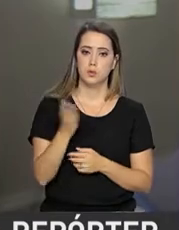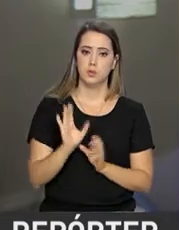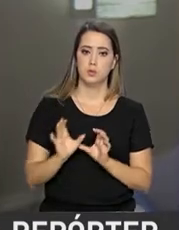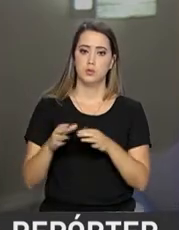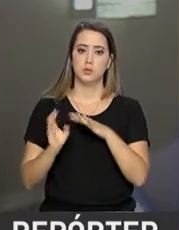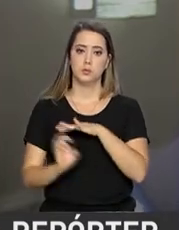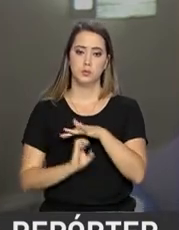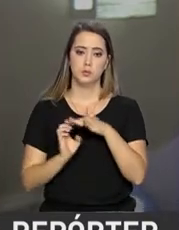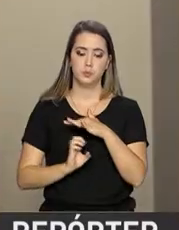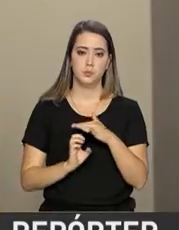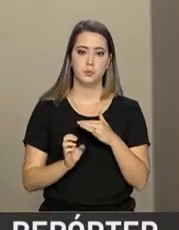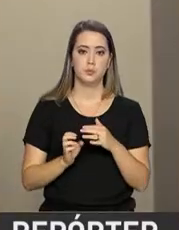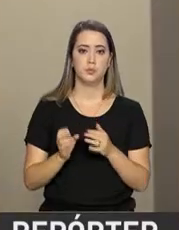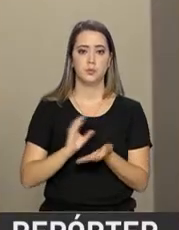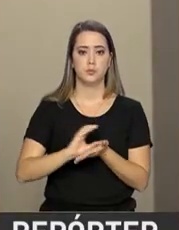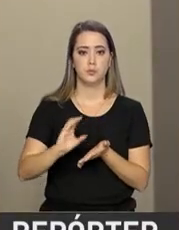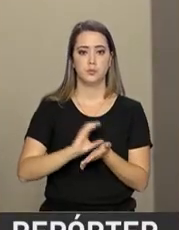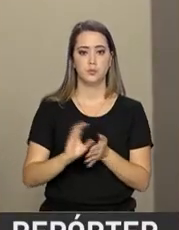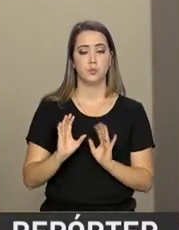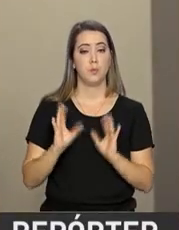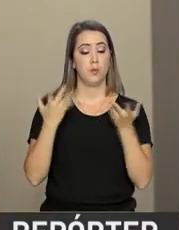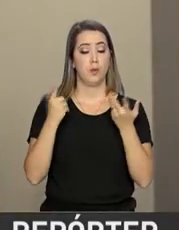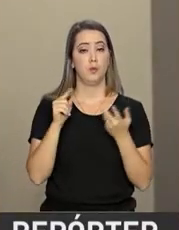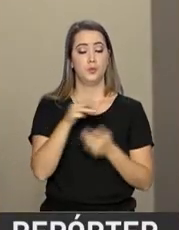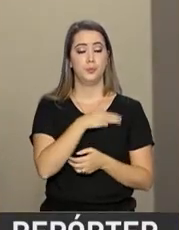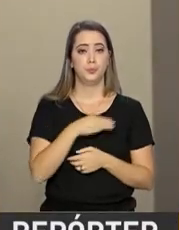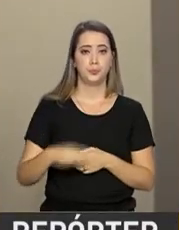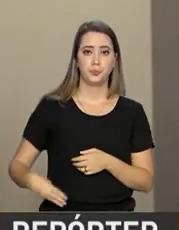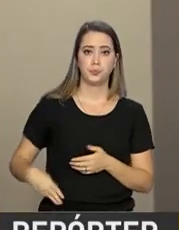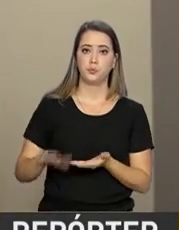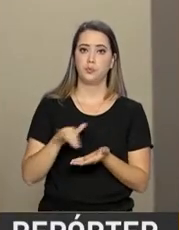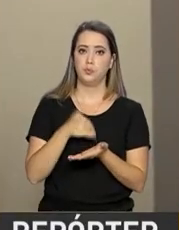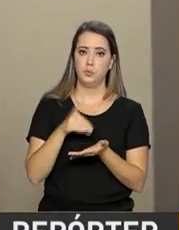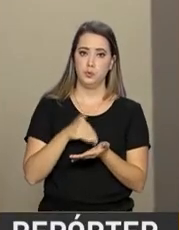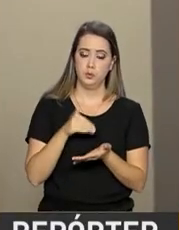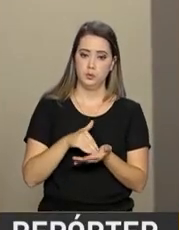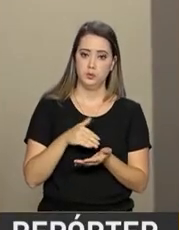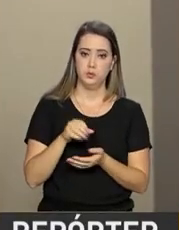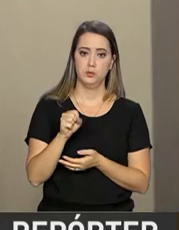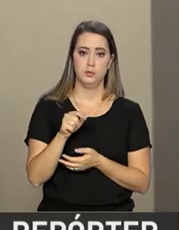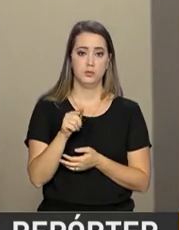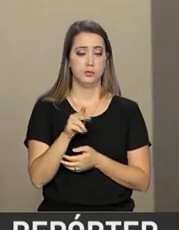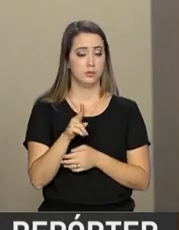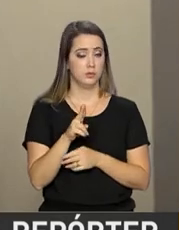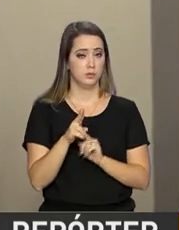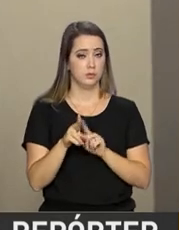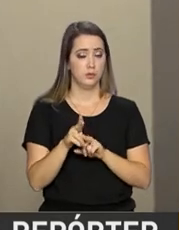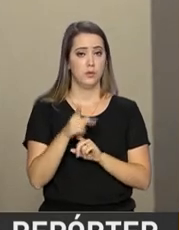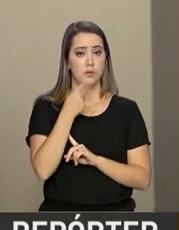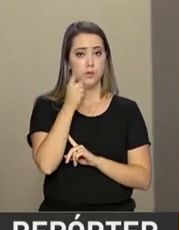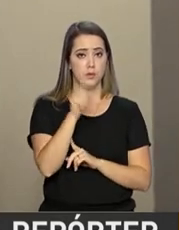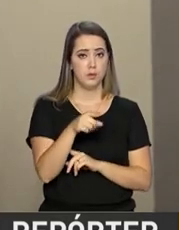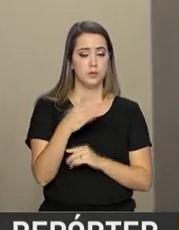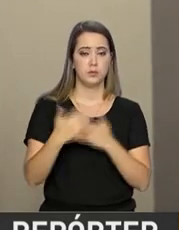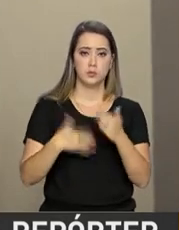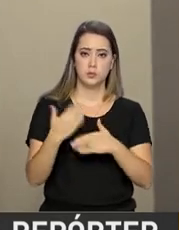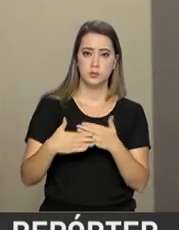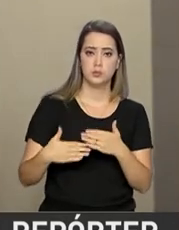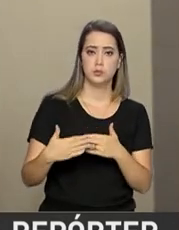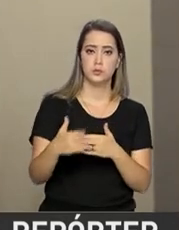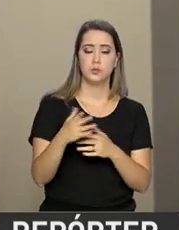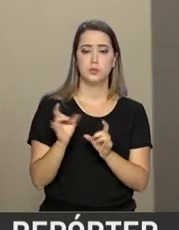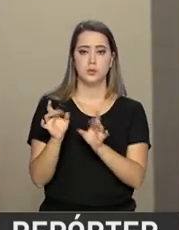duas companhias investir durante o evento o ministro da secretaria geral da presidência da república moreira franco falou sobre o processo de